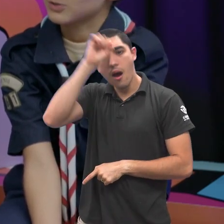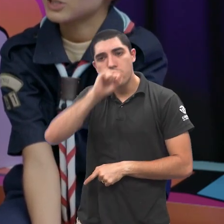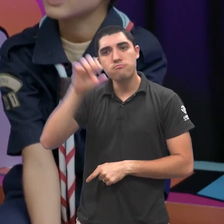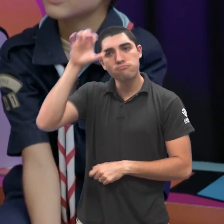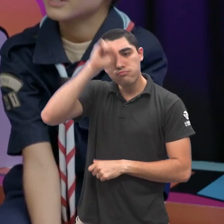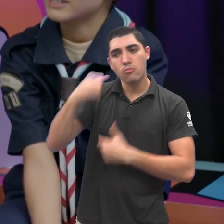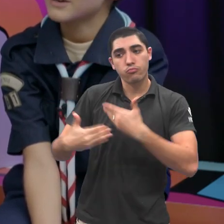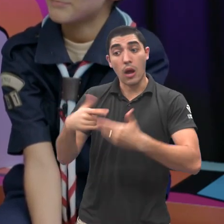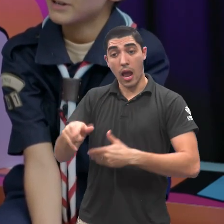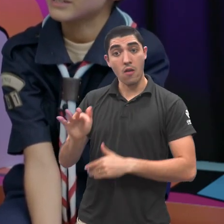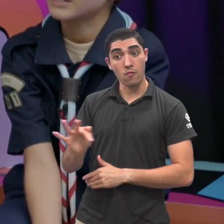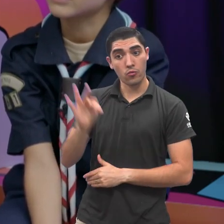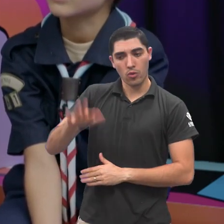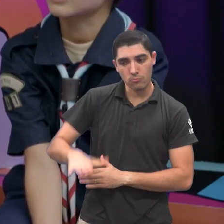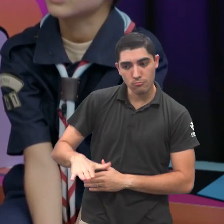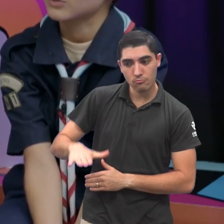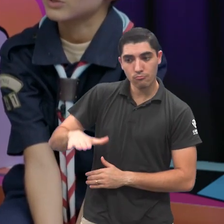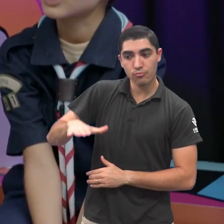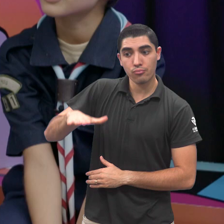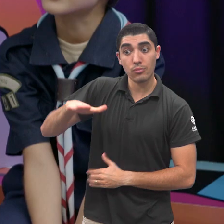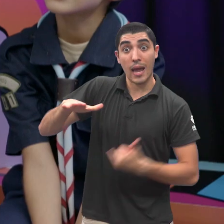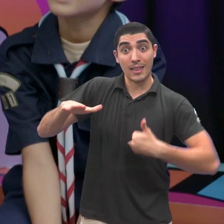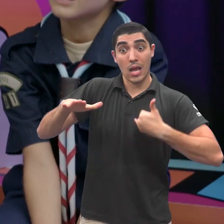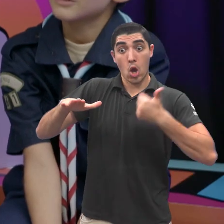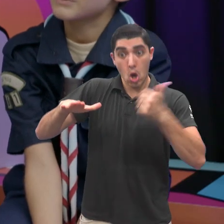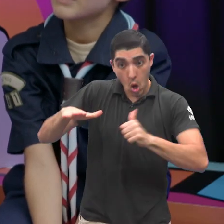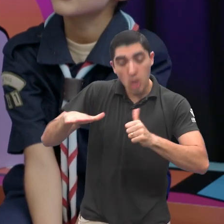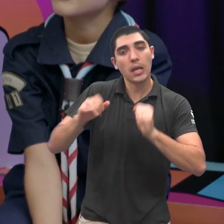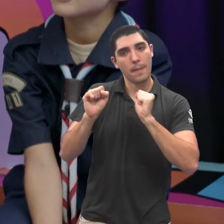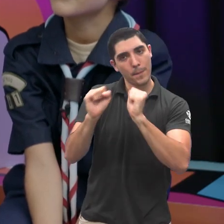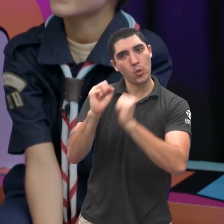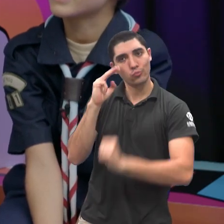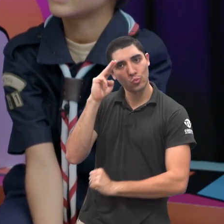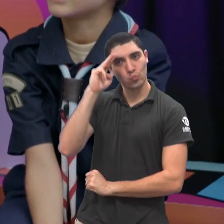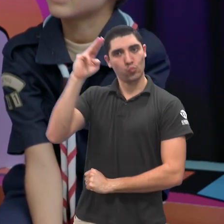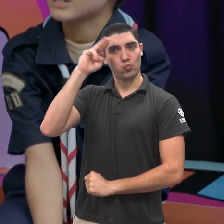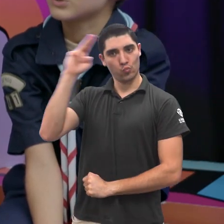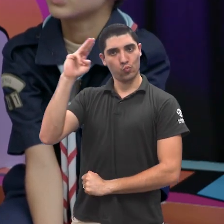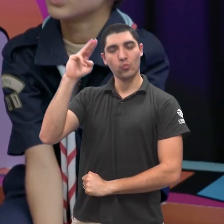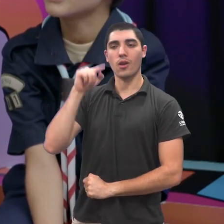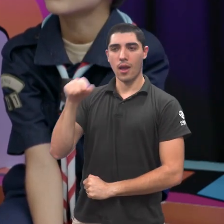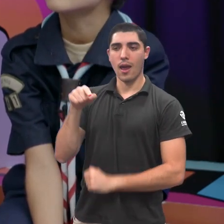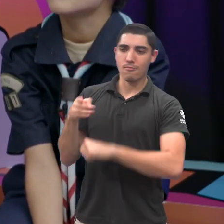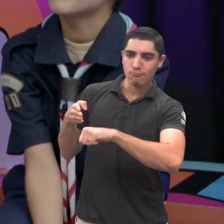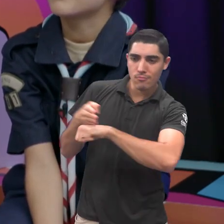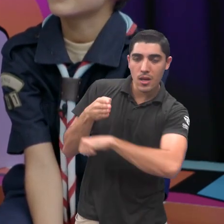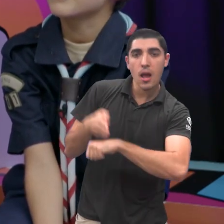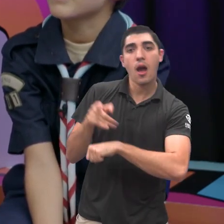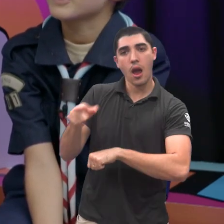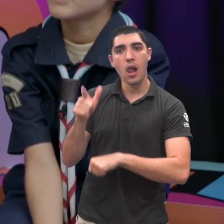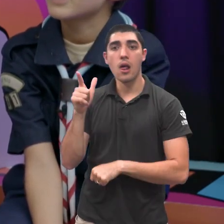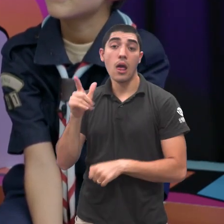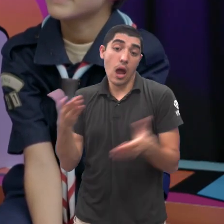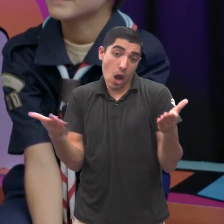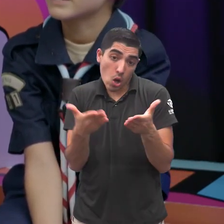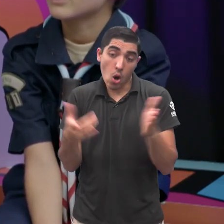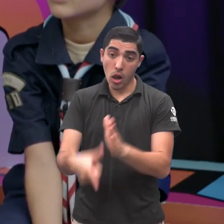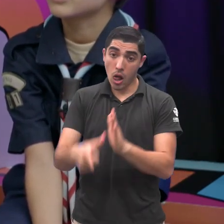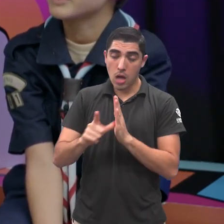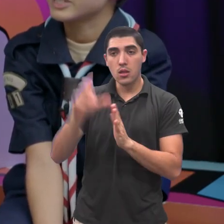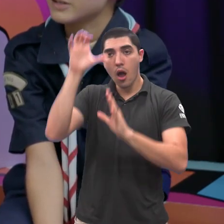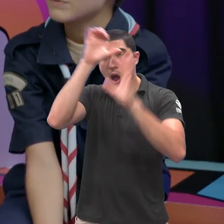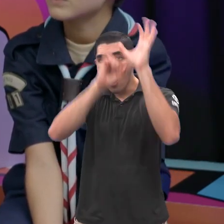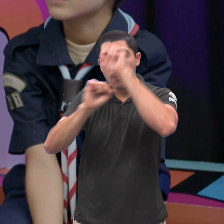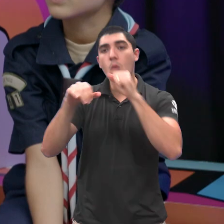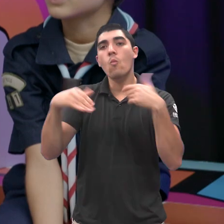crescer escoteiros, querer aprender as coisas do escotismo, elas primeiro passam pela estágio lobinho para primeiro aprender